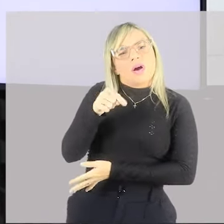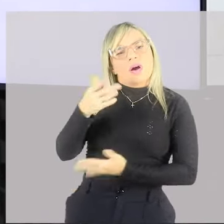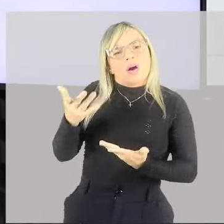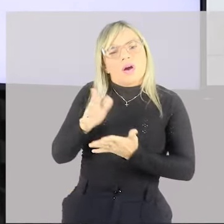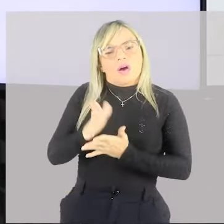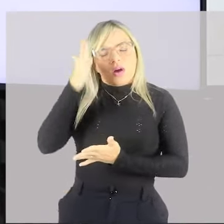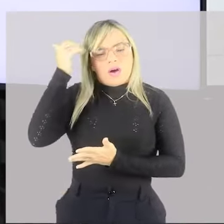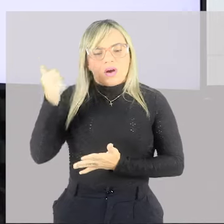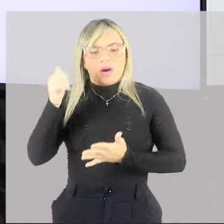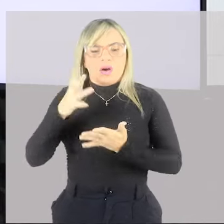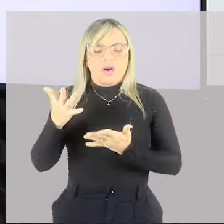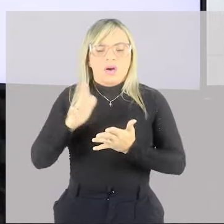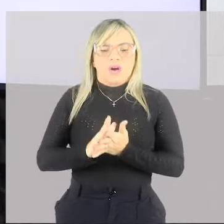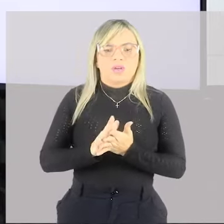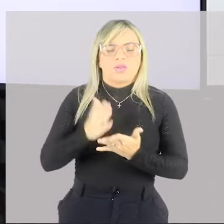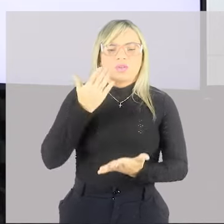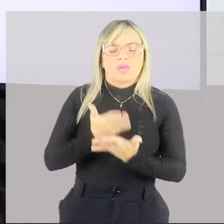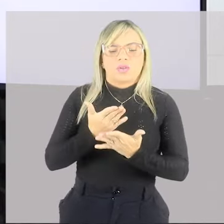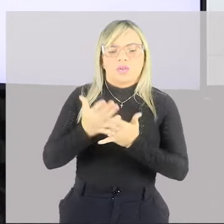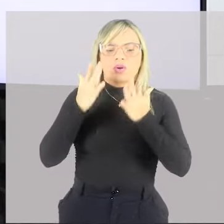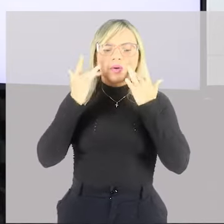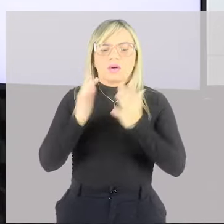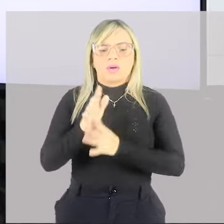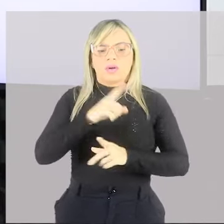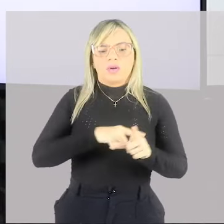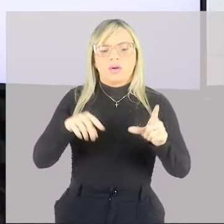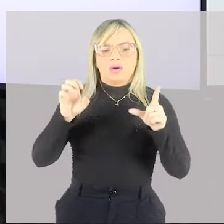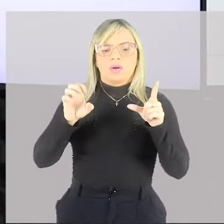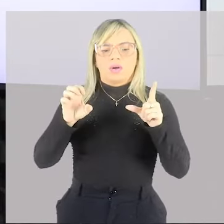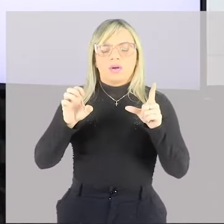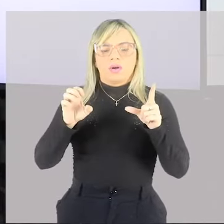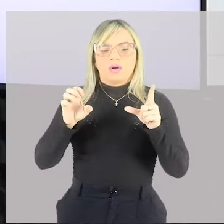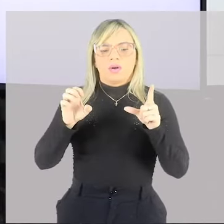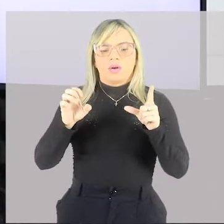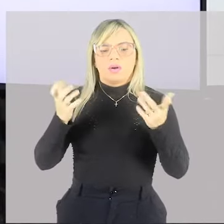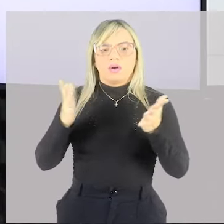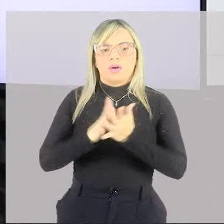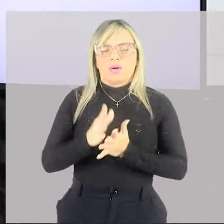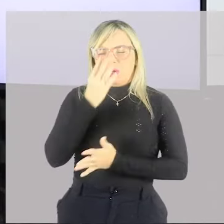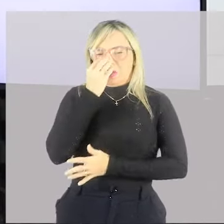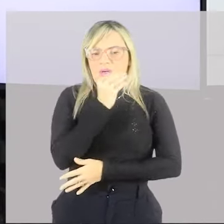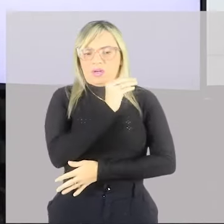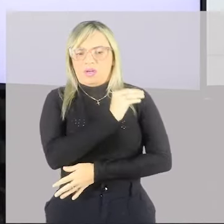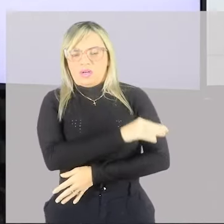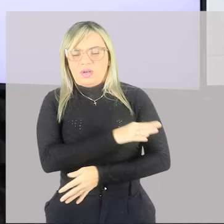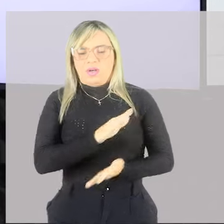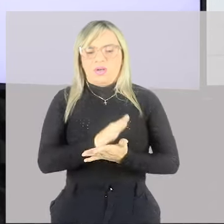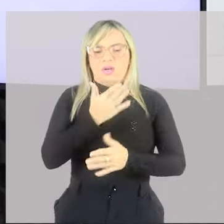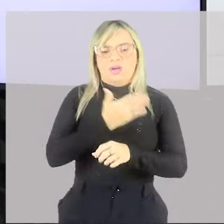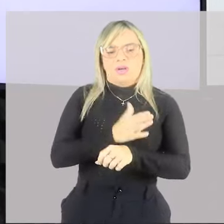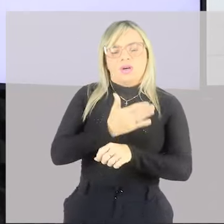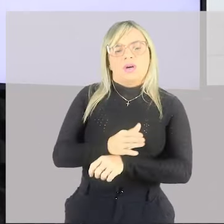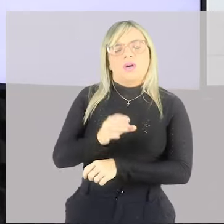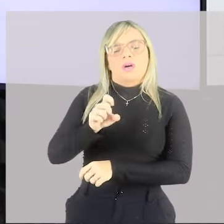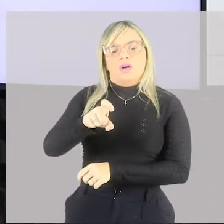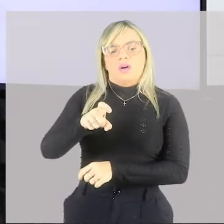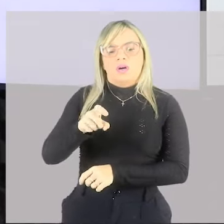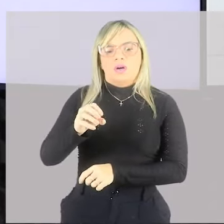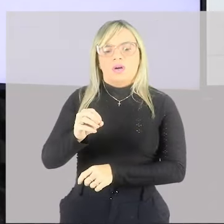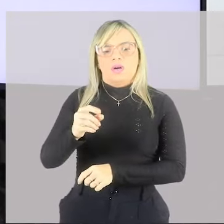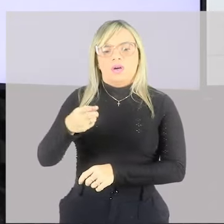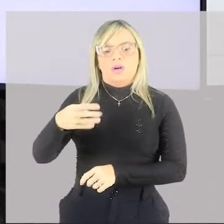parâmetros da arte Talvez seja essa rejeição de práticas exógenas professor não sei o que que é exógenas aí fica complicado porque que quando eu digo